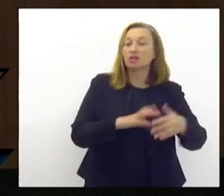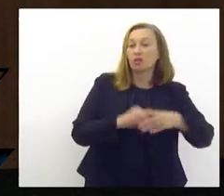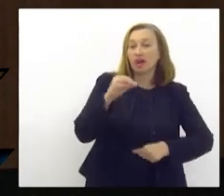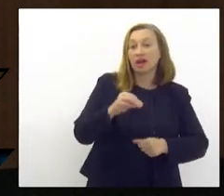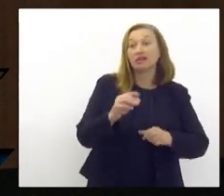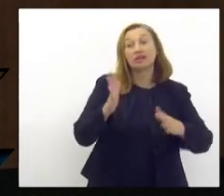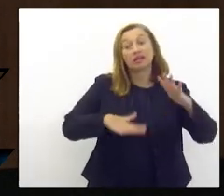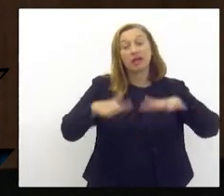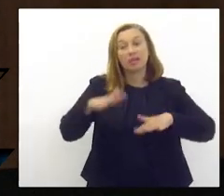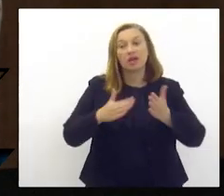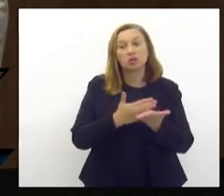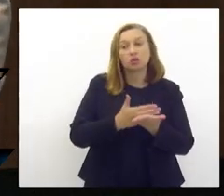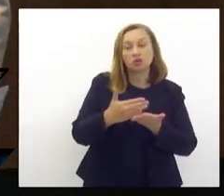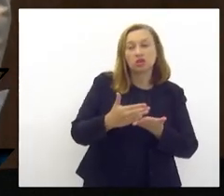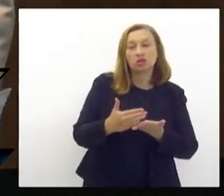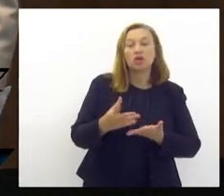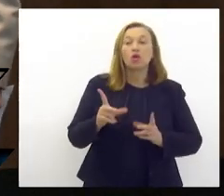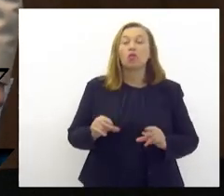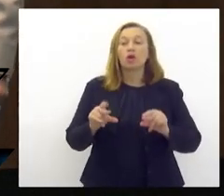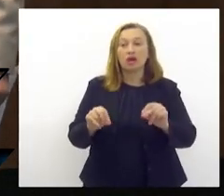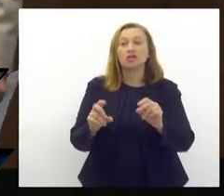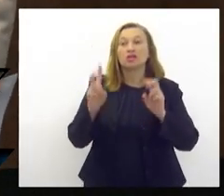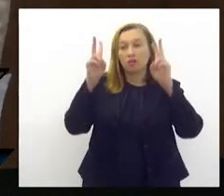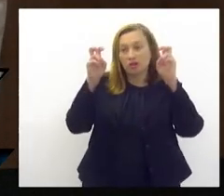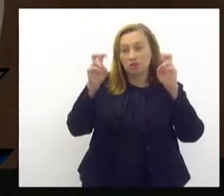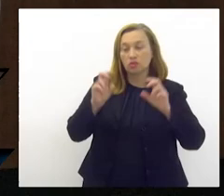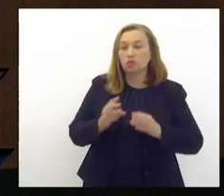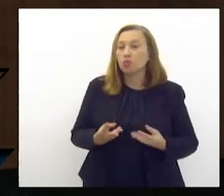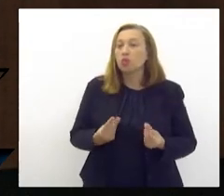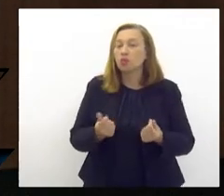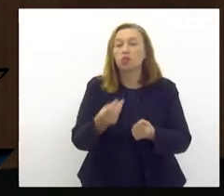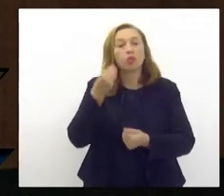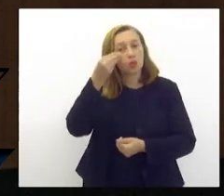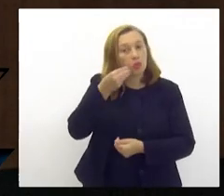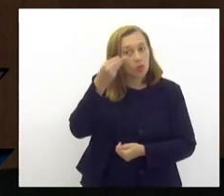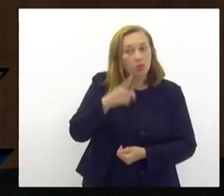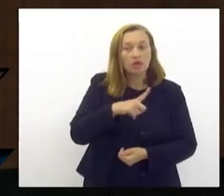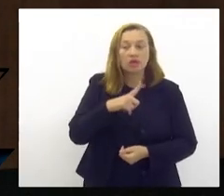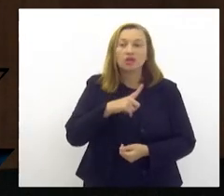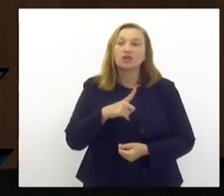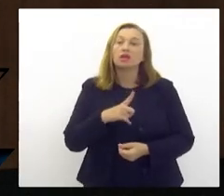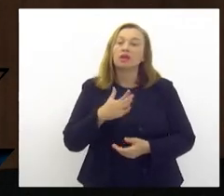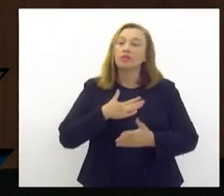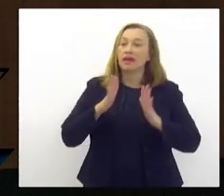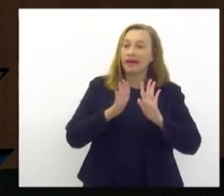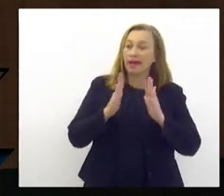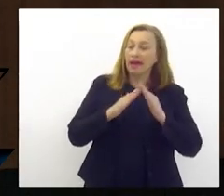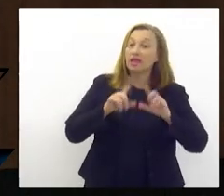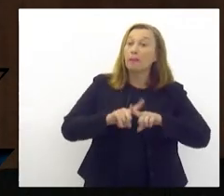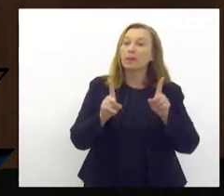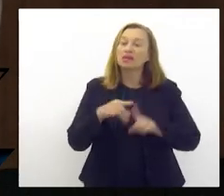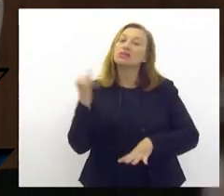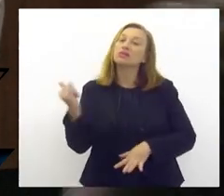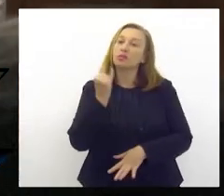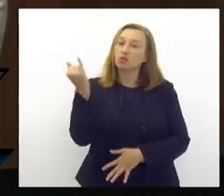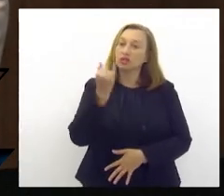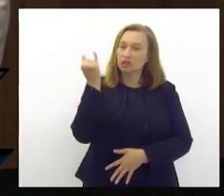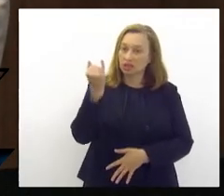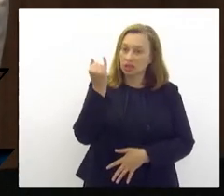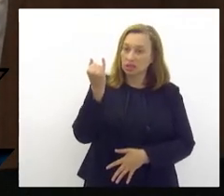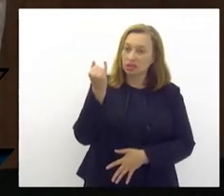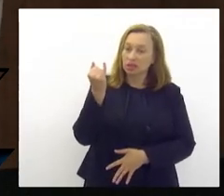é um assunto extremamente delicado, porque, pela experiência que nós tivemos dentro da nossa casa, mas é